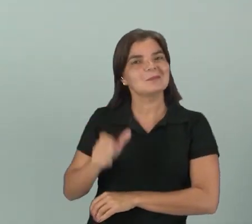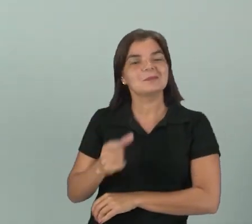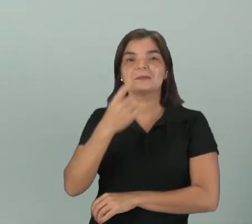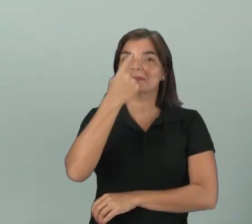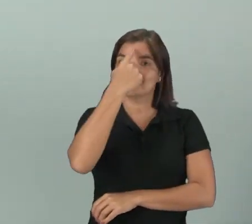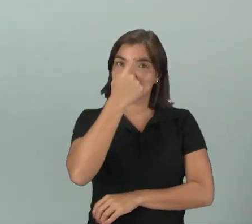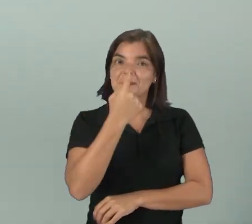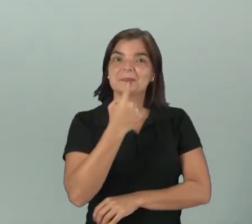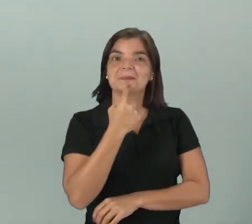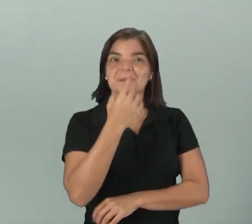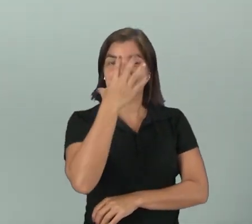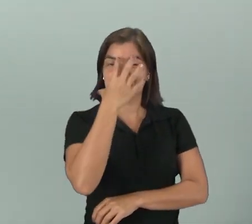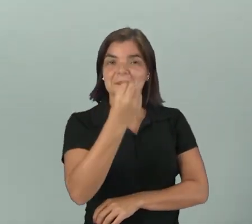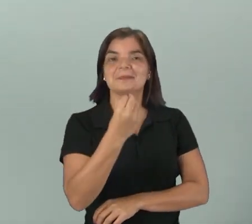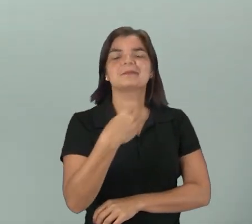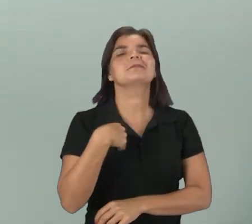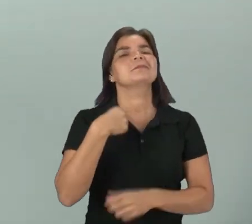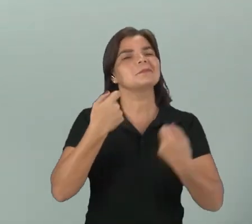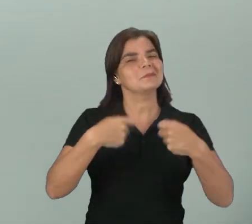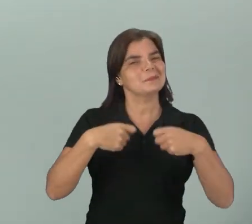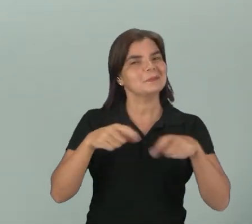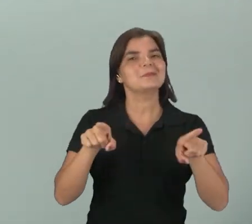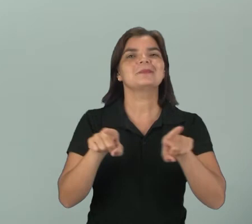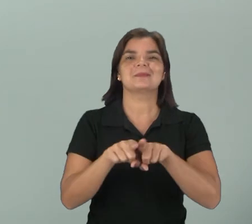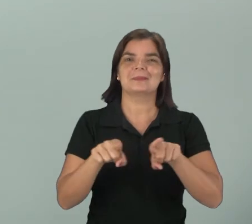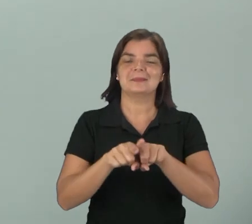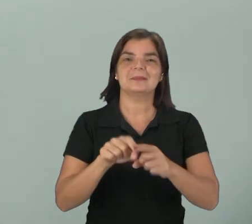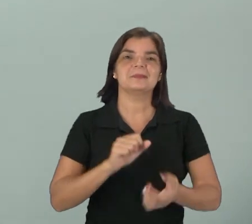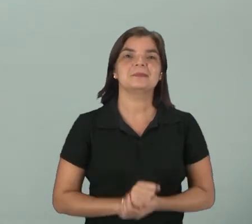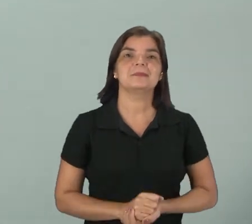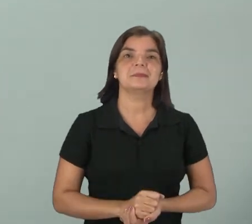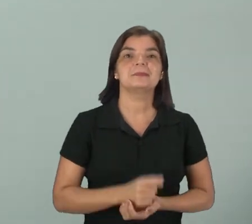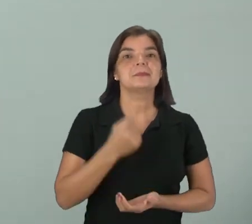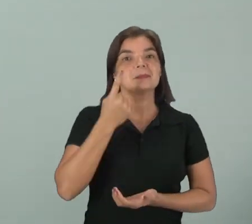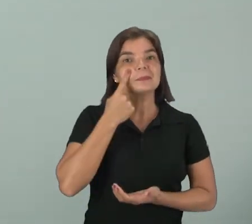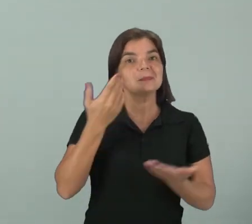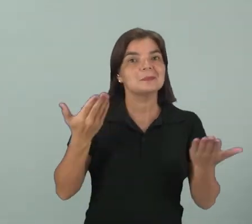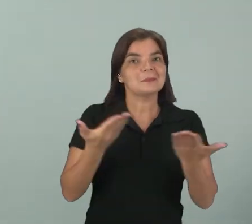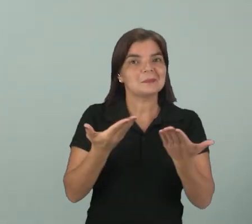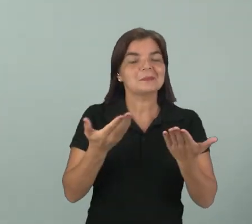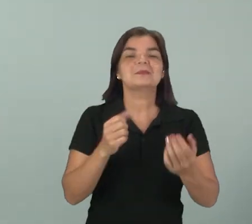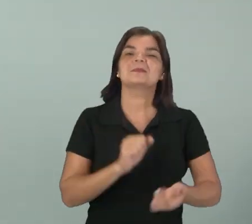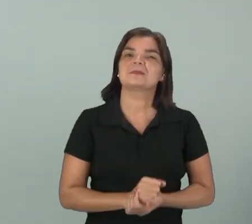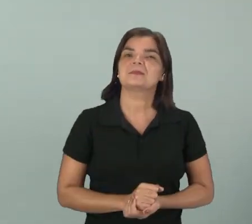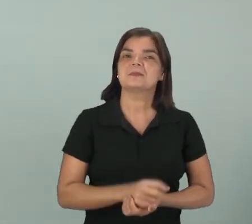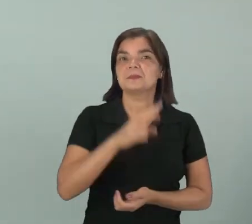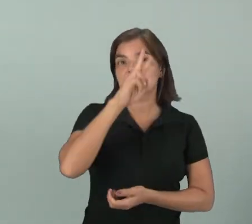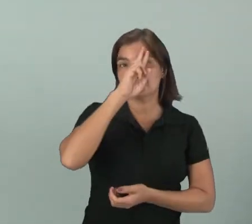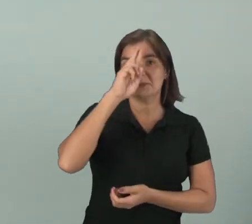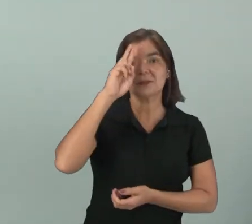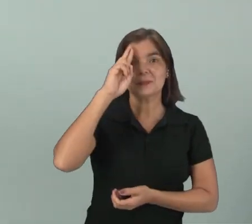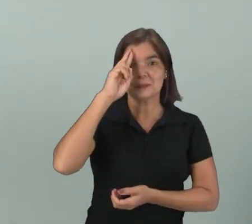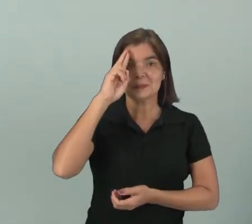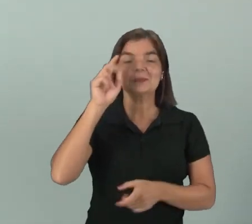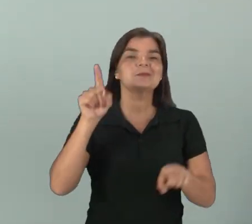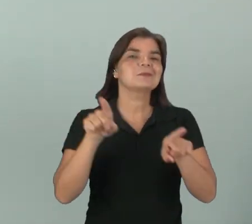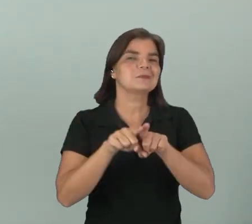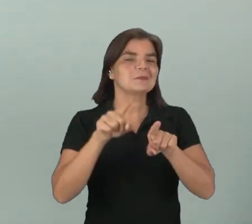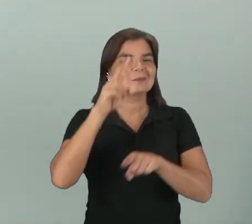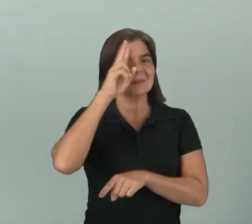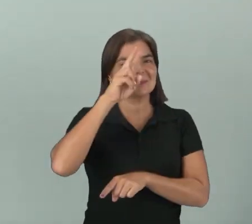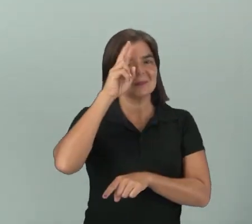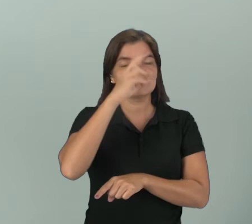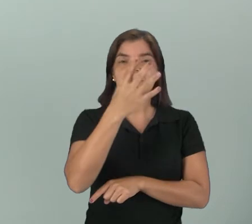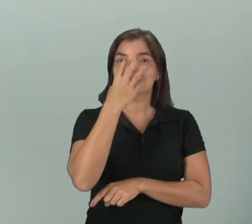uma fotografia. É quase que obrigatório, não é mesmo? Bom, nós vamos parar por aí a história da fotografia. Era só para